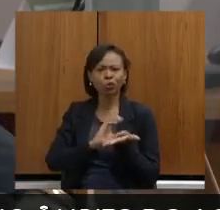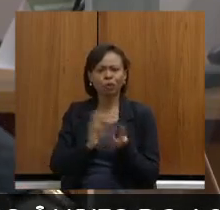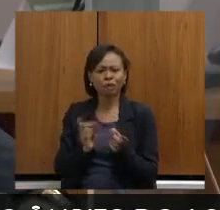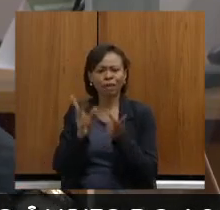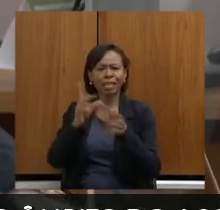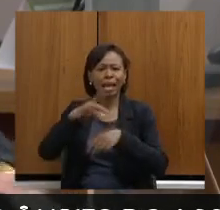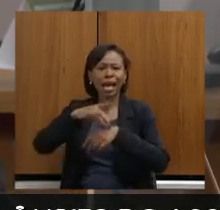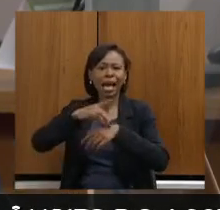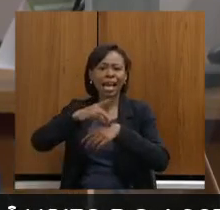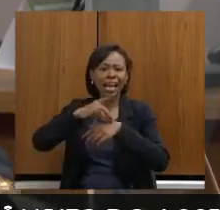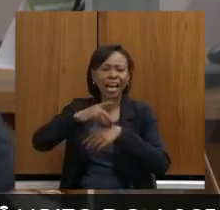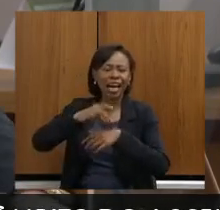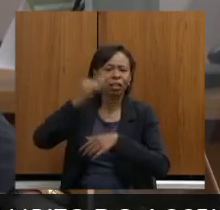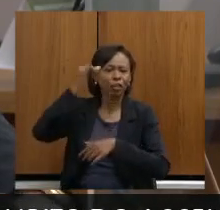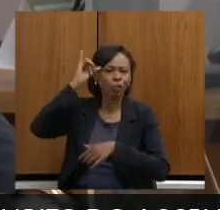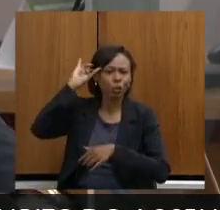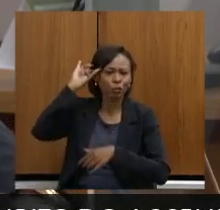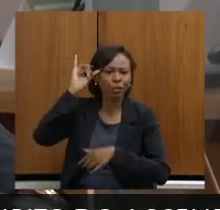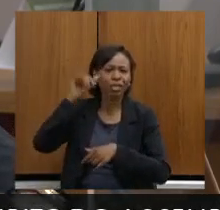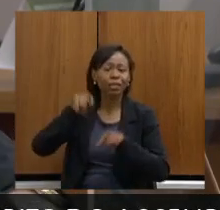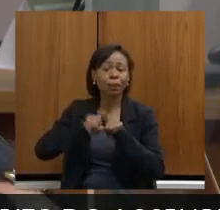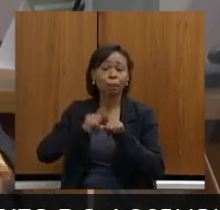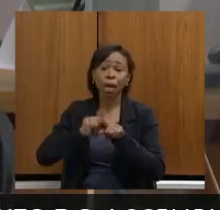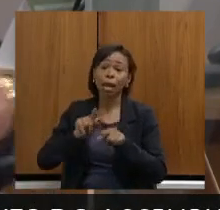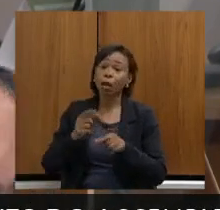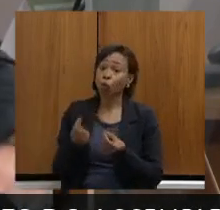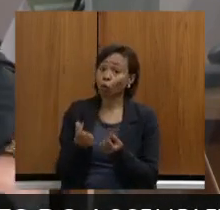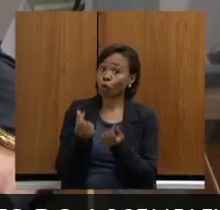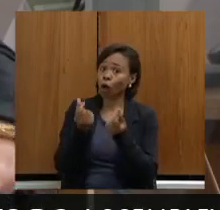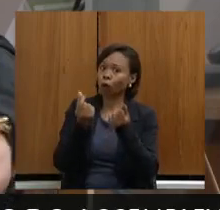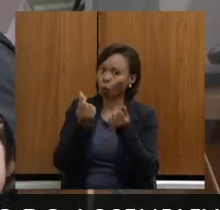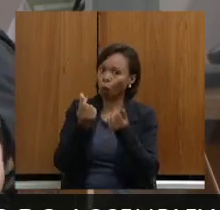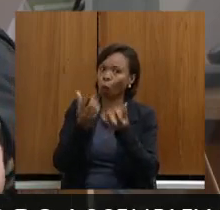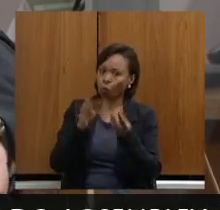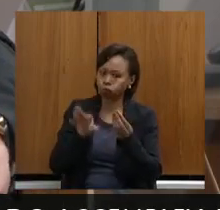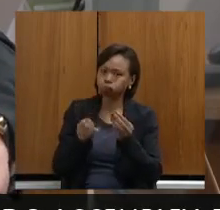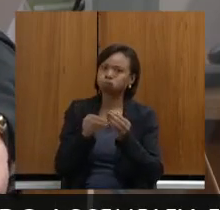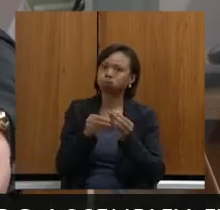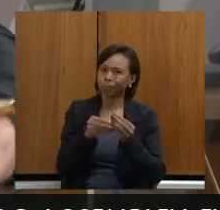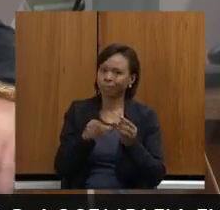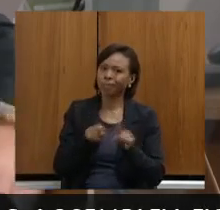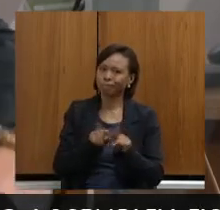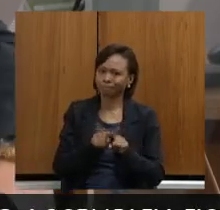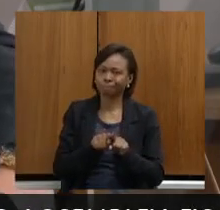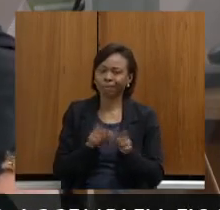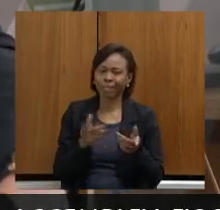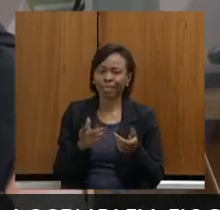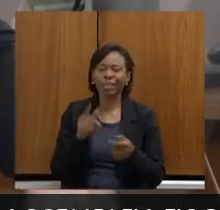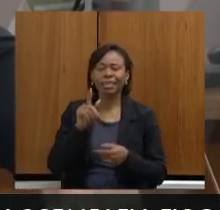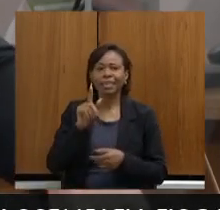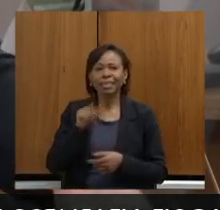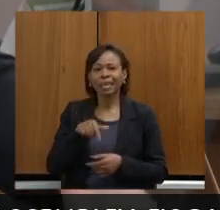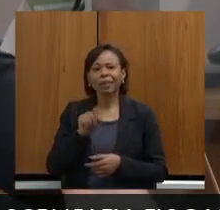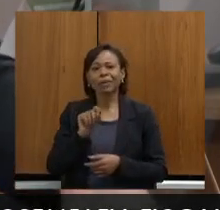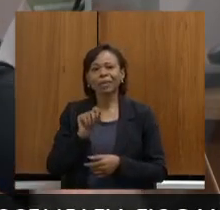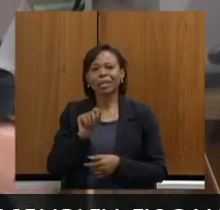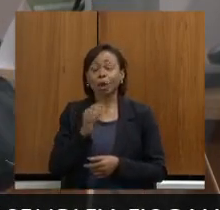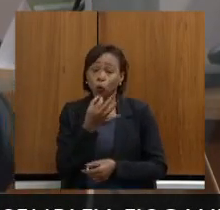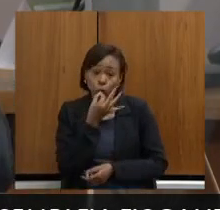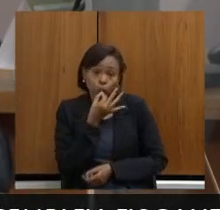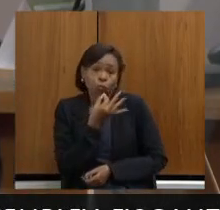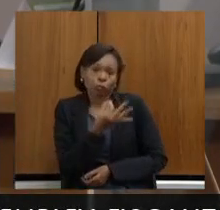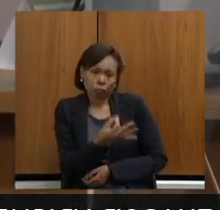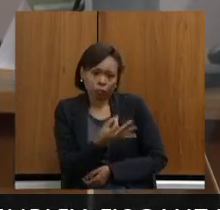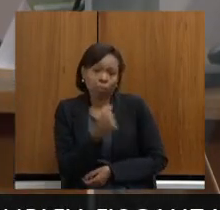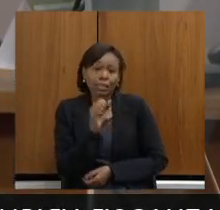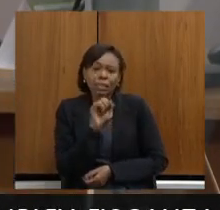aumentando não só venda mas o valor do nosso produto esse valor agregado com contas secretária que eu acho que fica uma sugestão